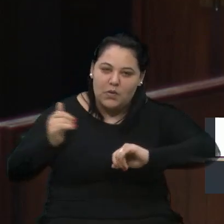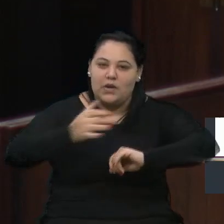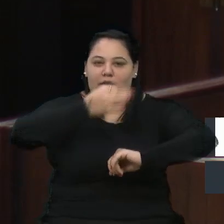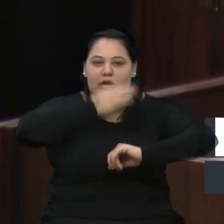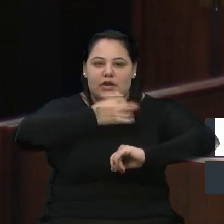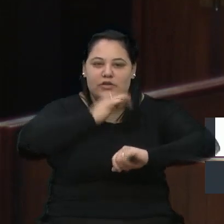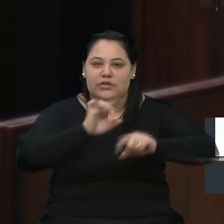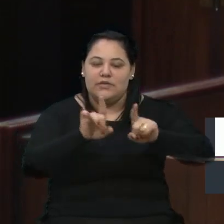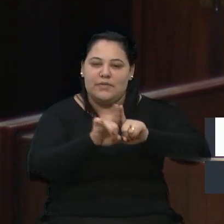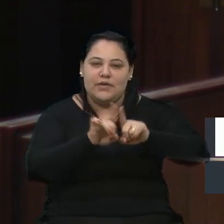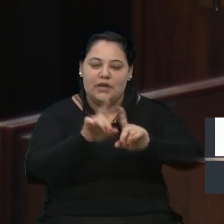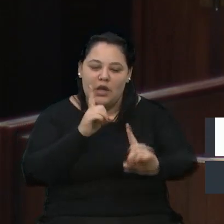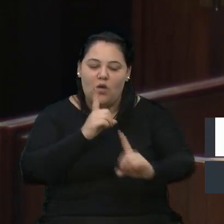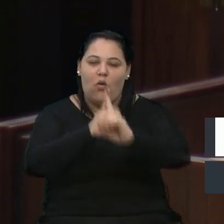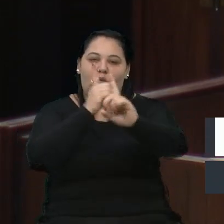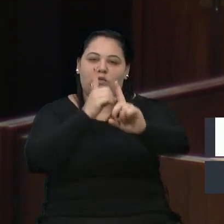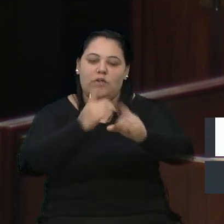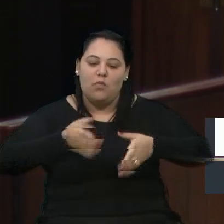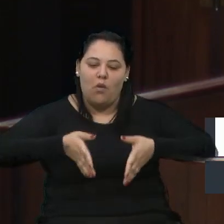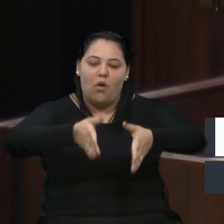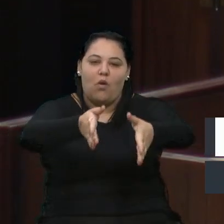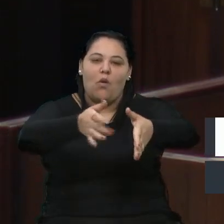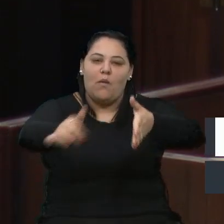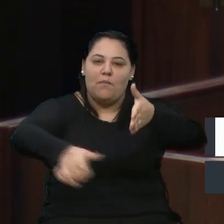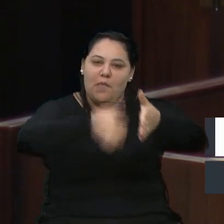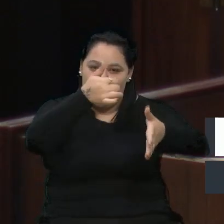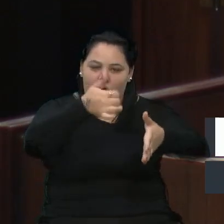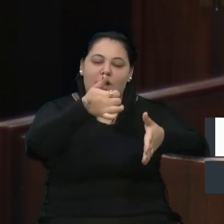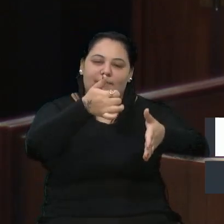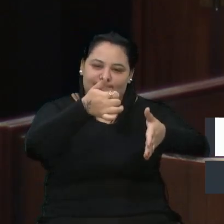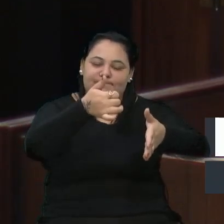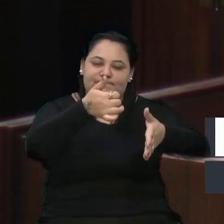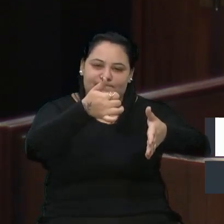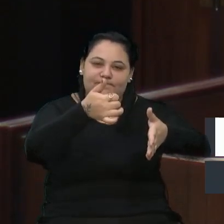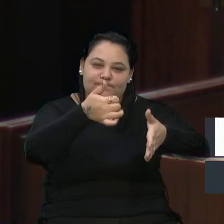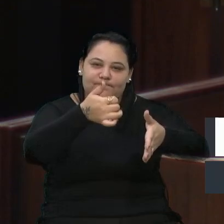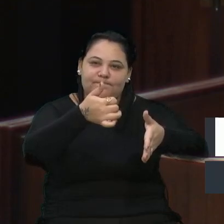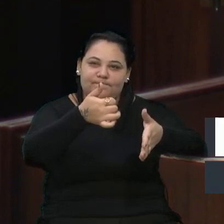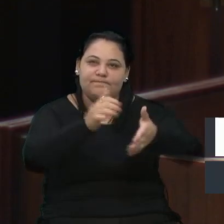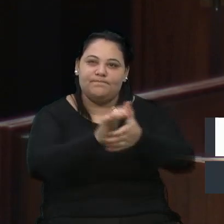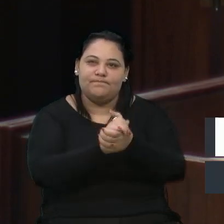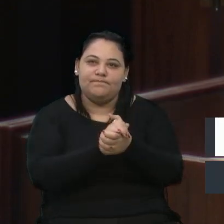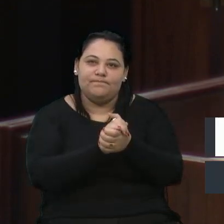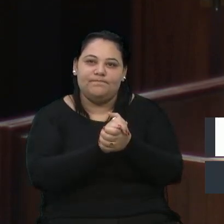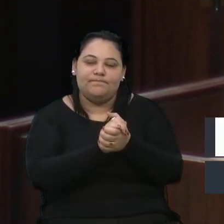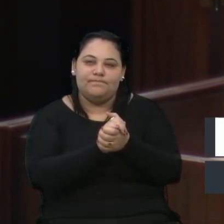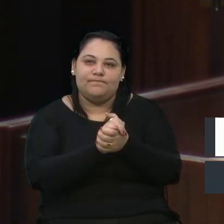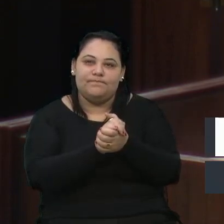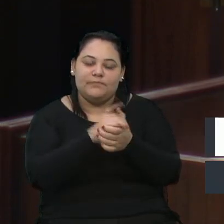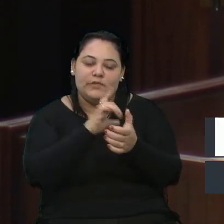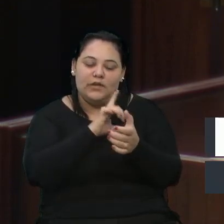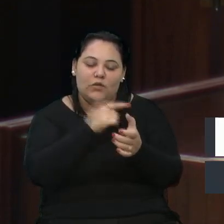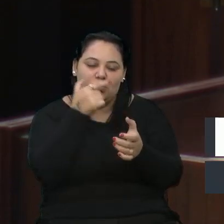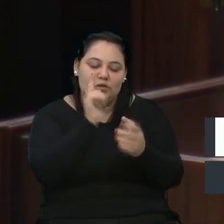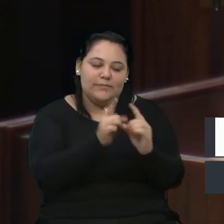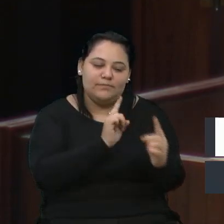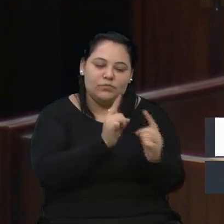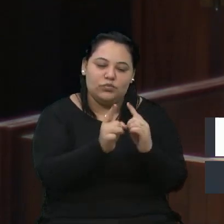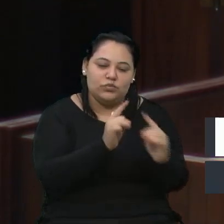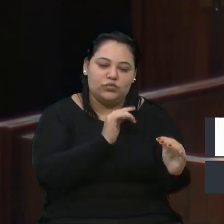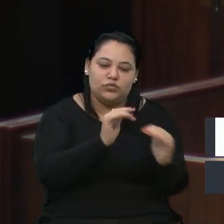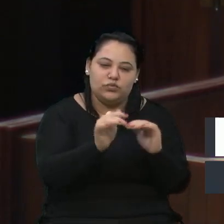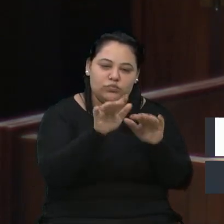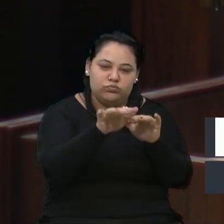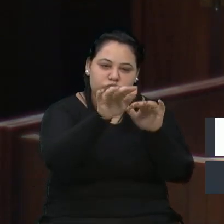que encontrem essa via em condições de estar trafegando em condições